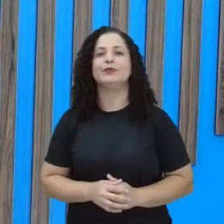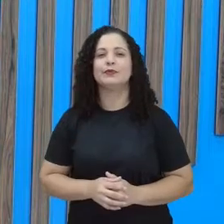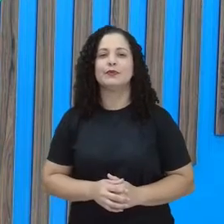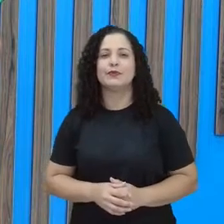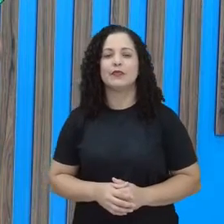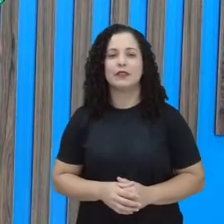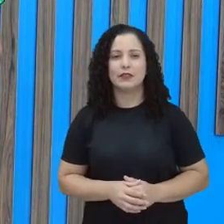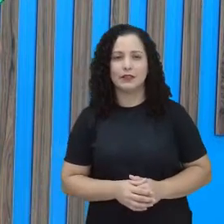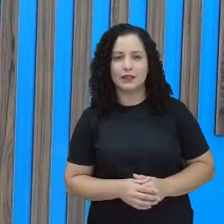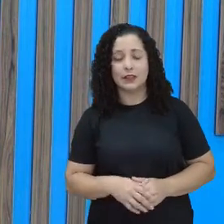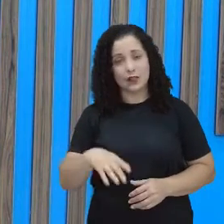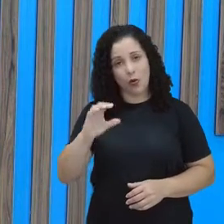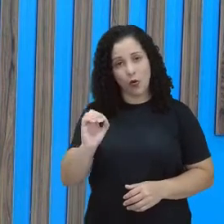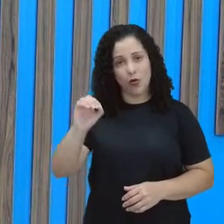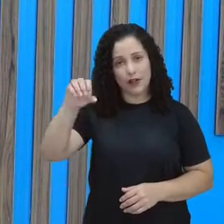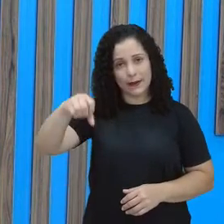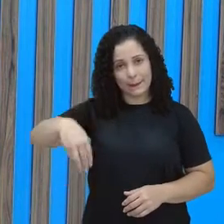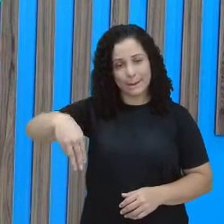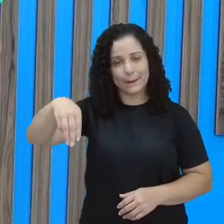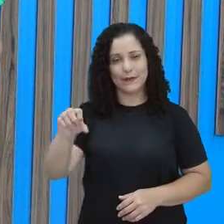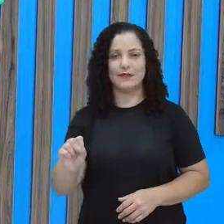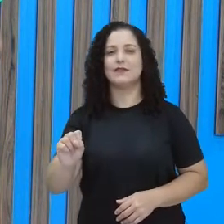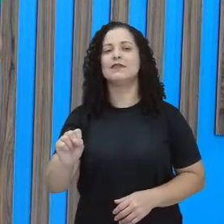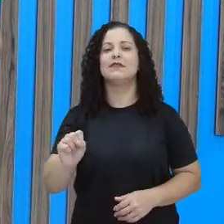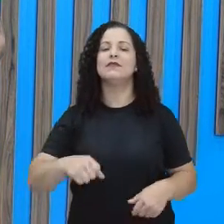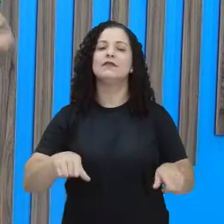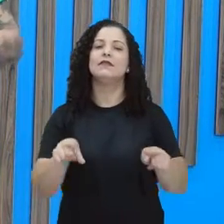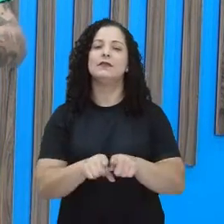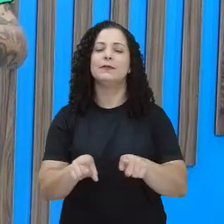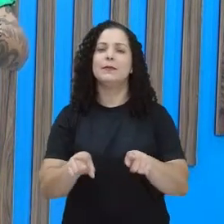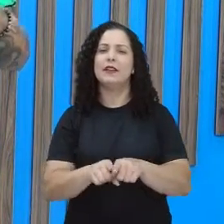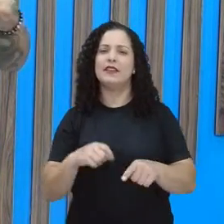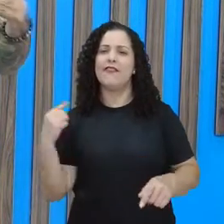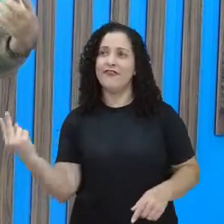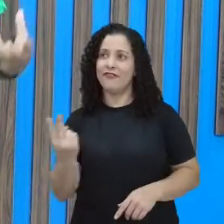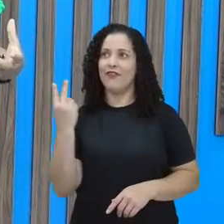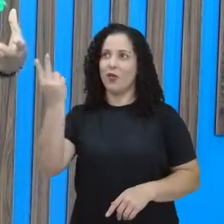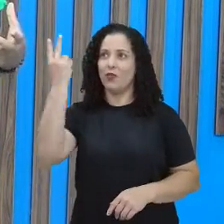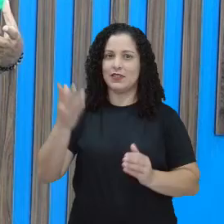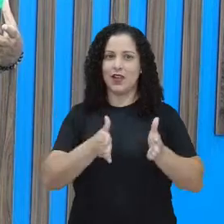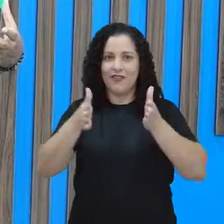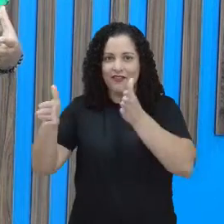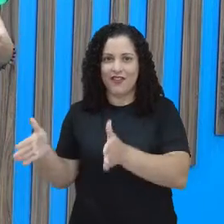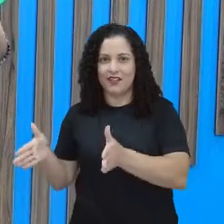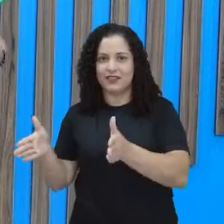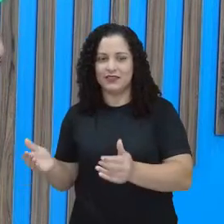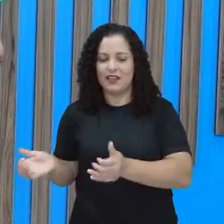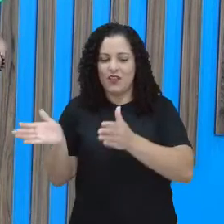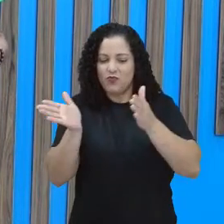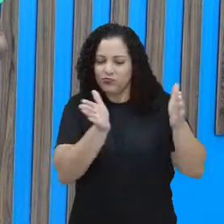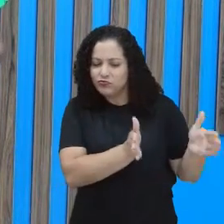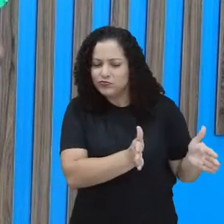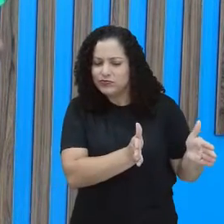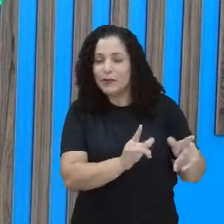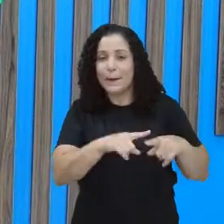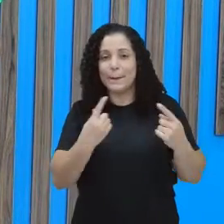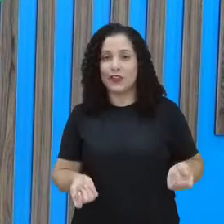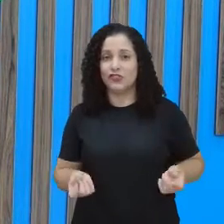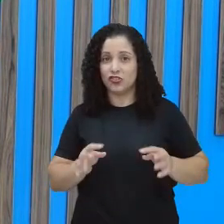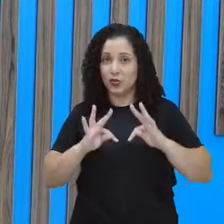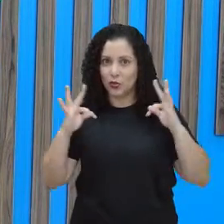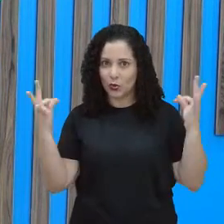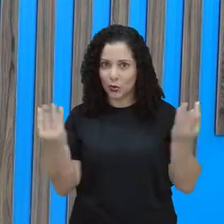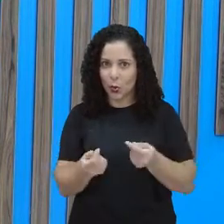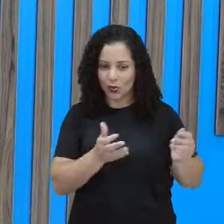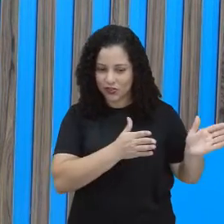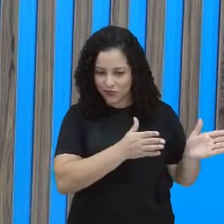costuma valorizar mais uma fase da vida do que outra fase. E todas elas são importantes,